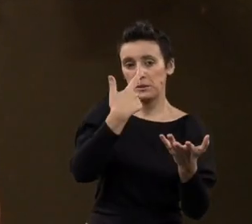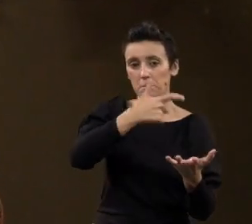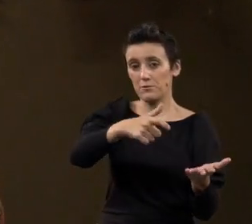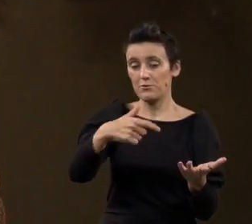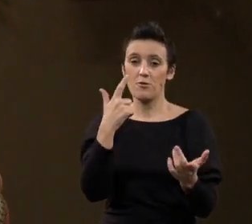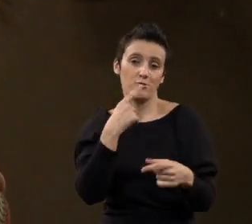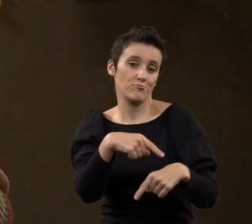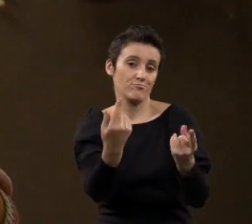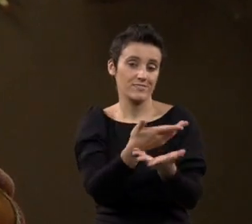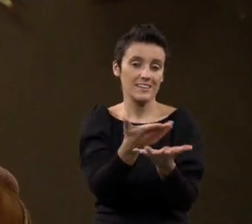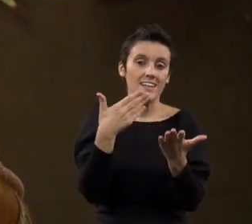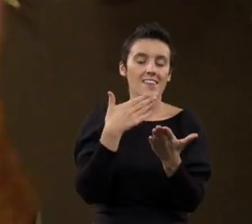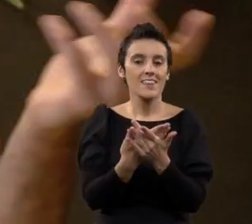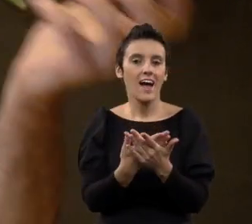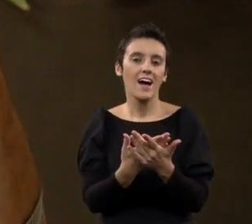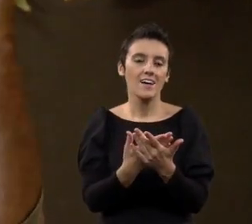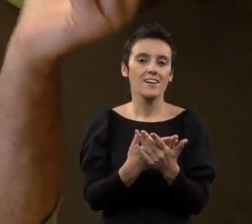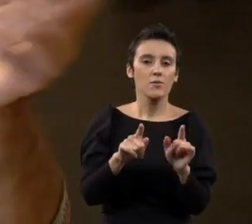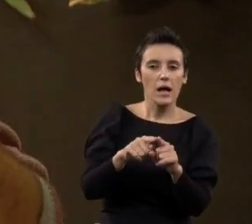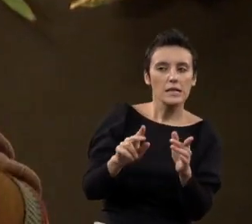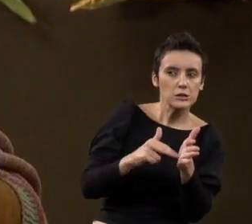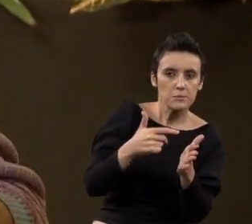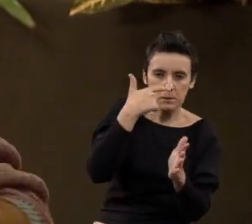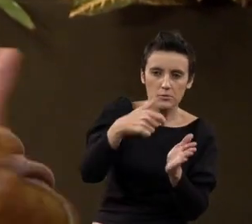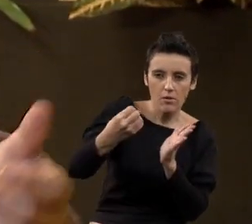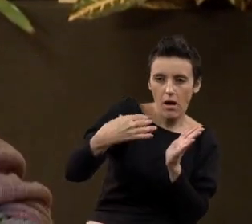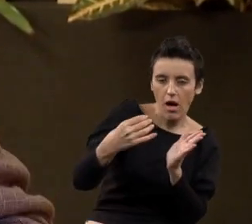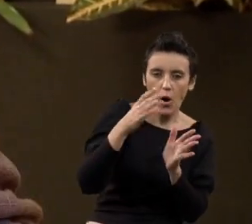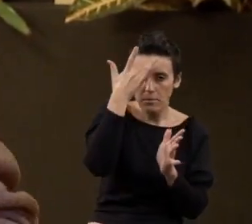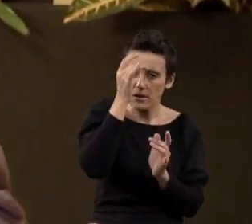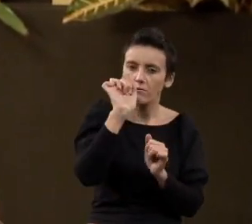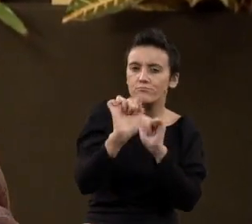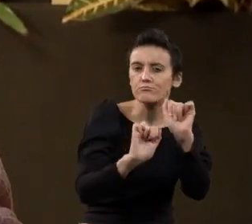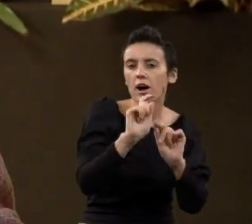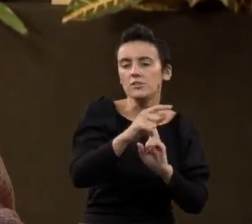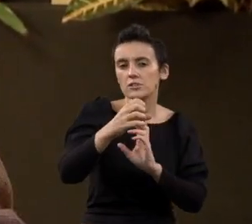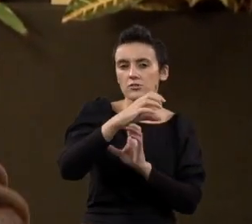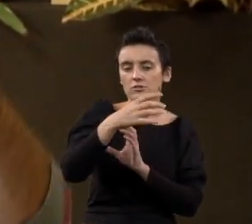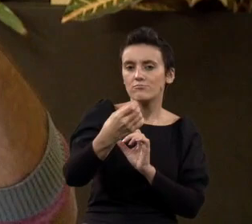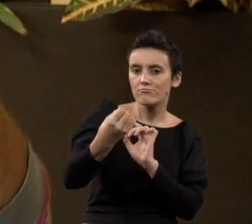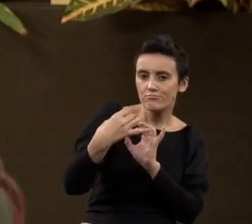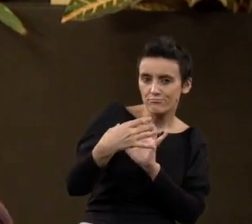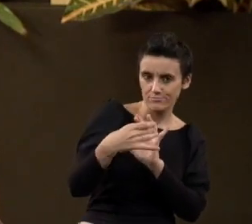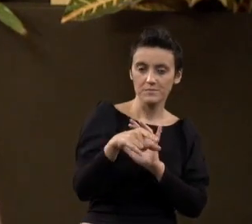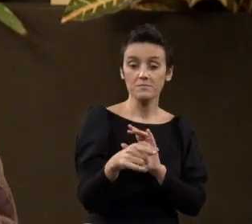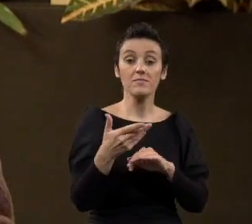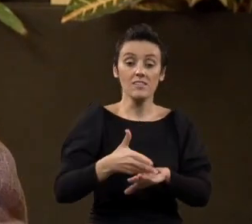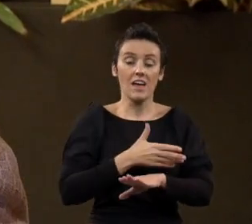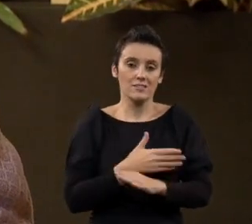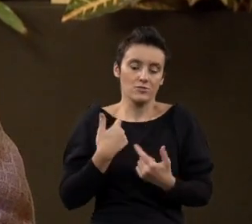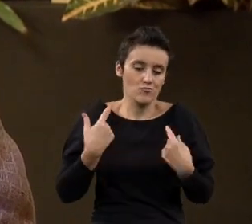ser uma construção mais de feedback das pessoas que me rodeiam. E, enquanto que antes era uma coisa mais